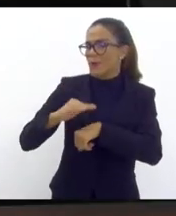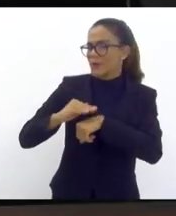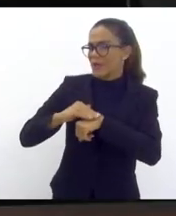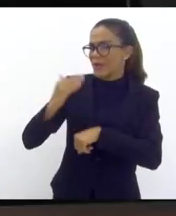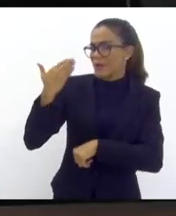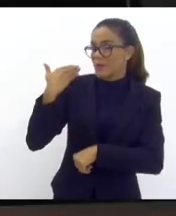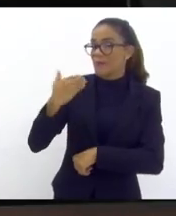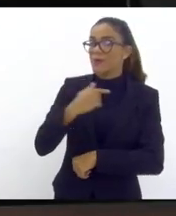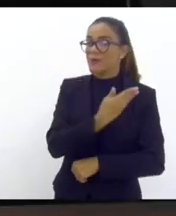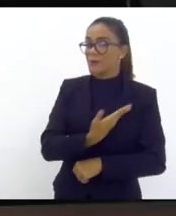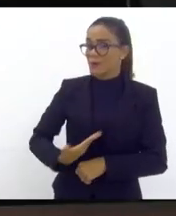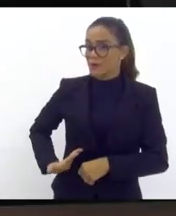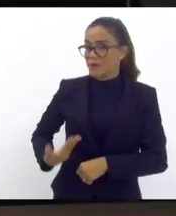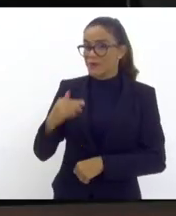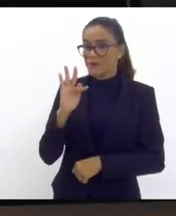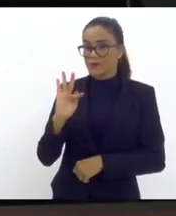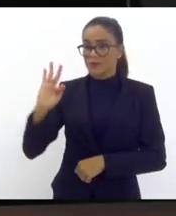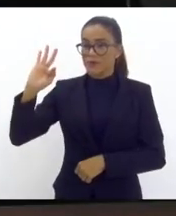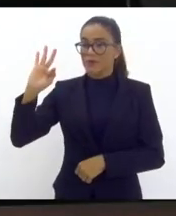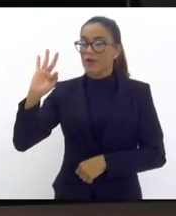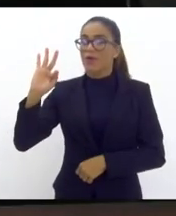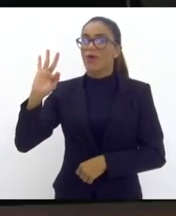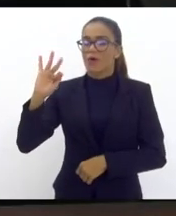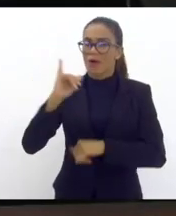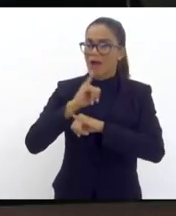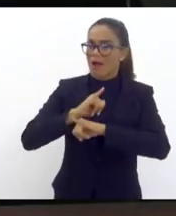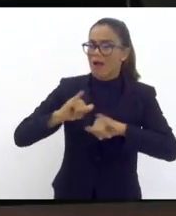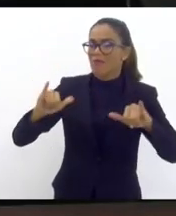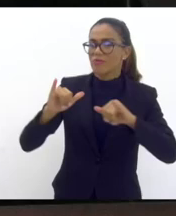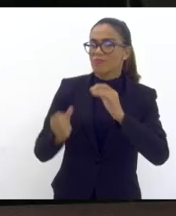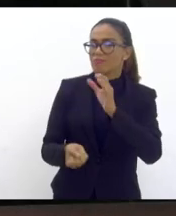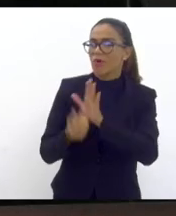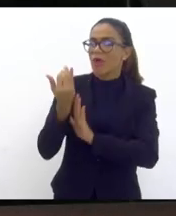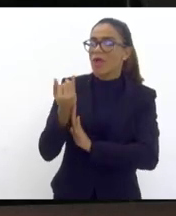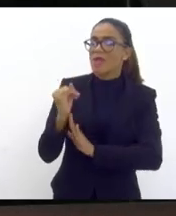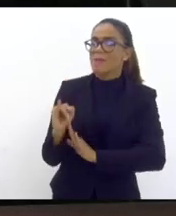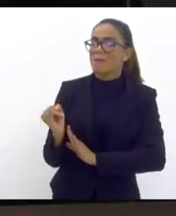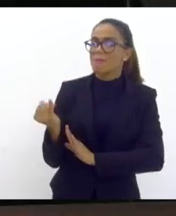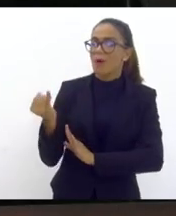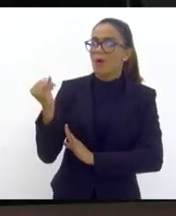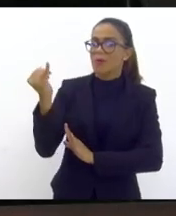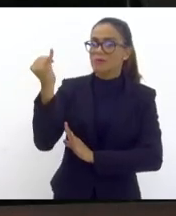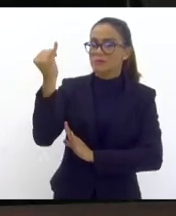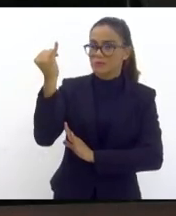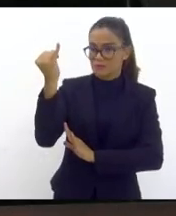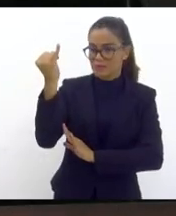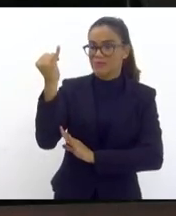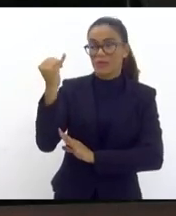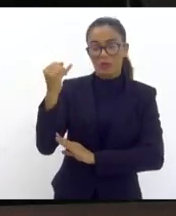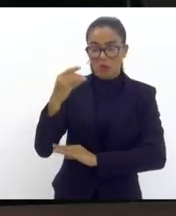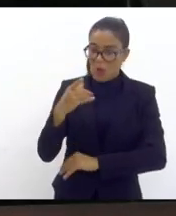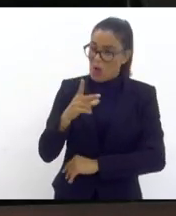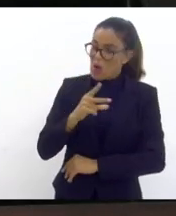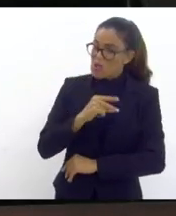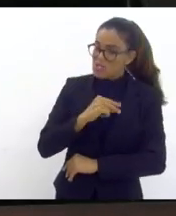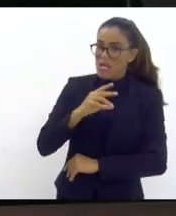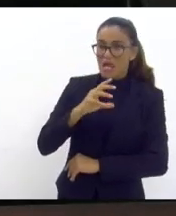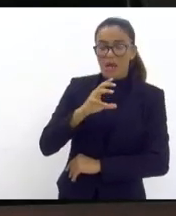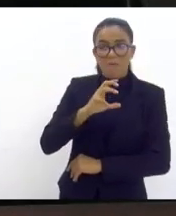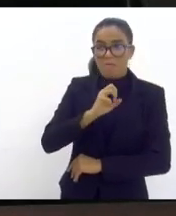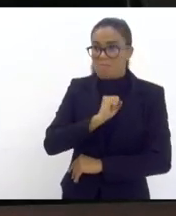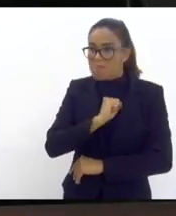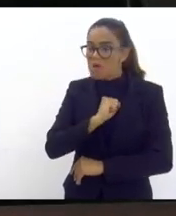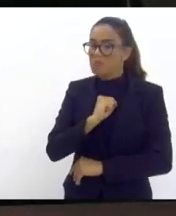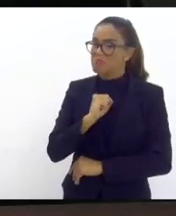governo federal anunciou a criação de um novo imposto e como adoram novos e Antigos